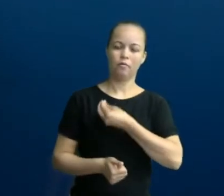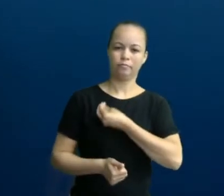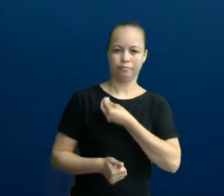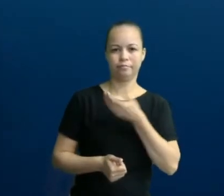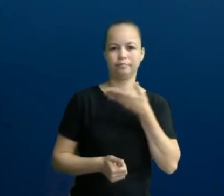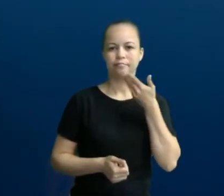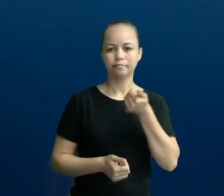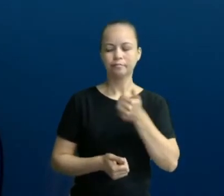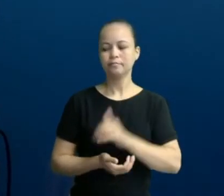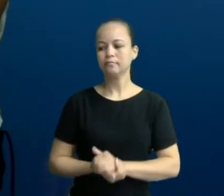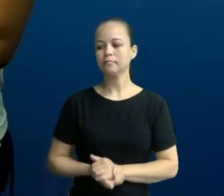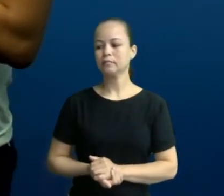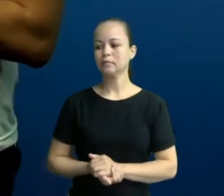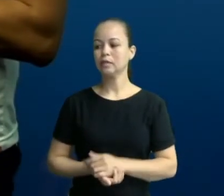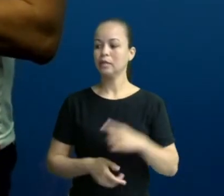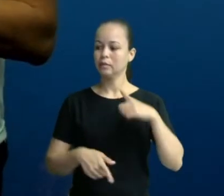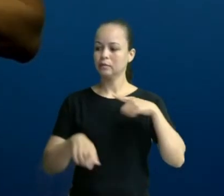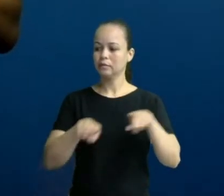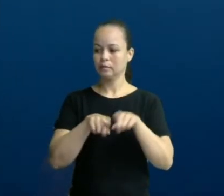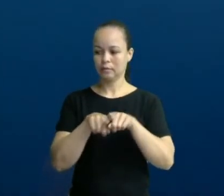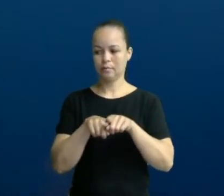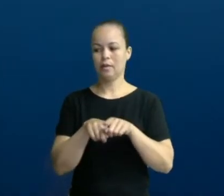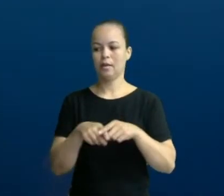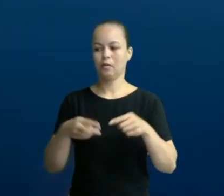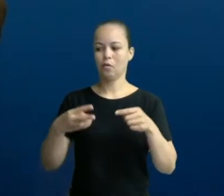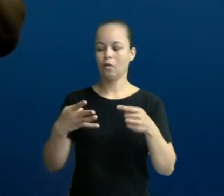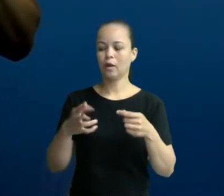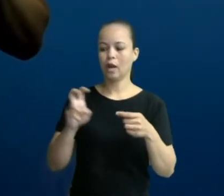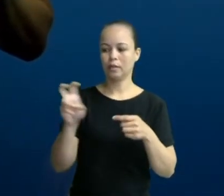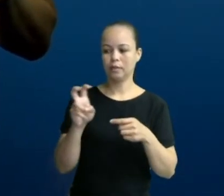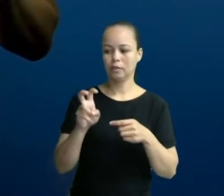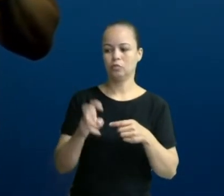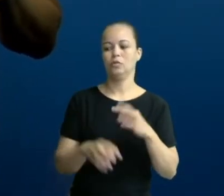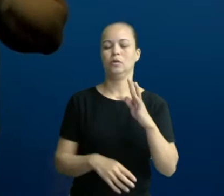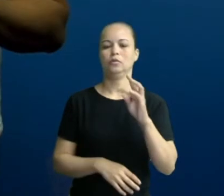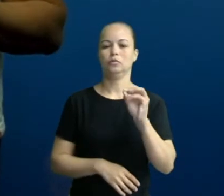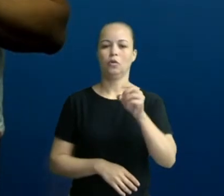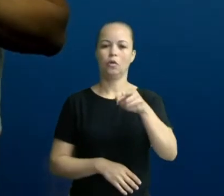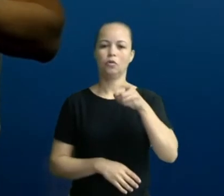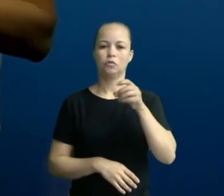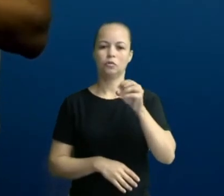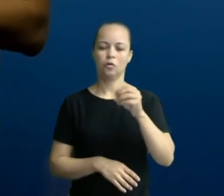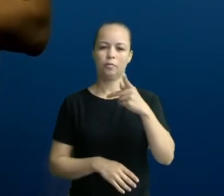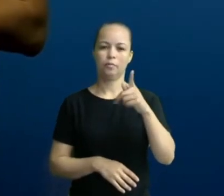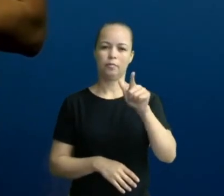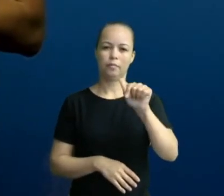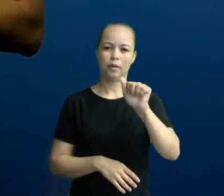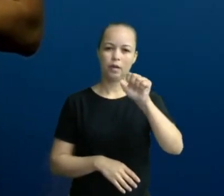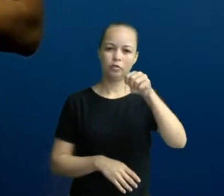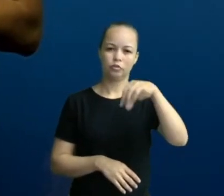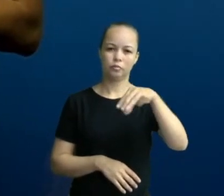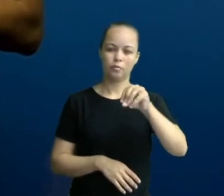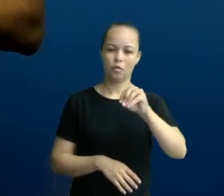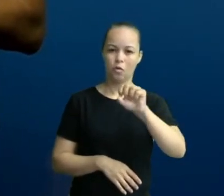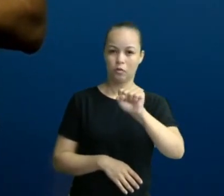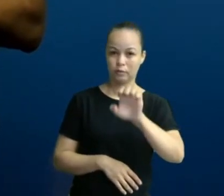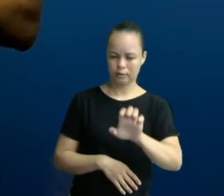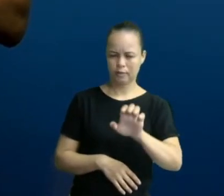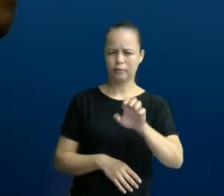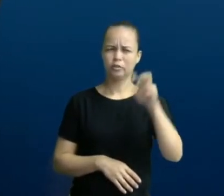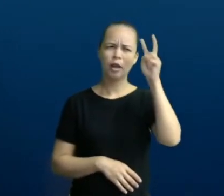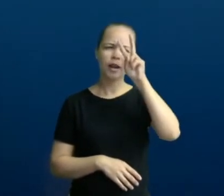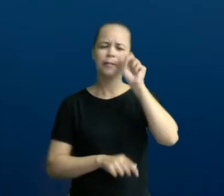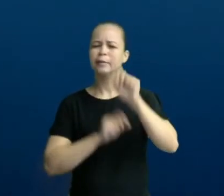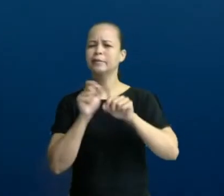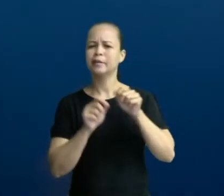aqui, temos aqui a toxoplasmose, que geralmente a gente sempre quando lembra de toxoplasmose, a gente sempre lembra de mulheres grávidas.